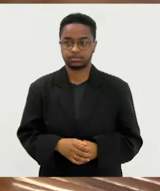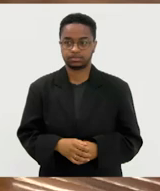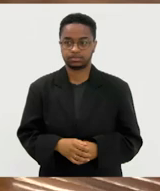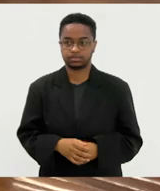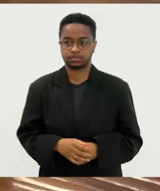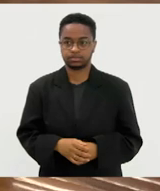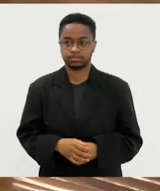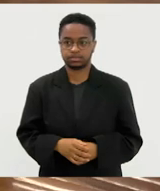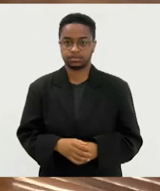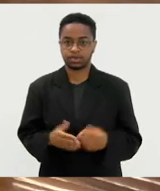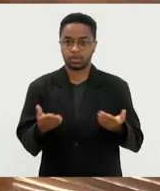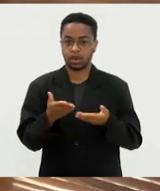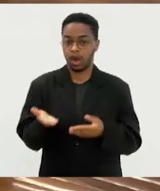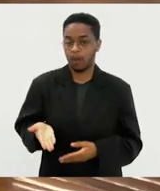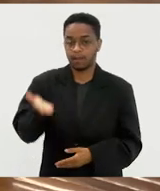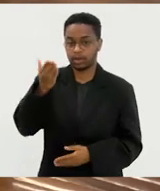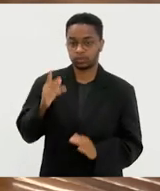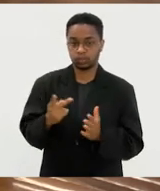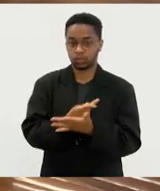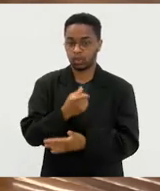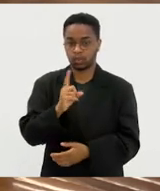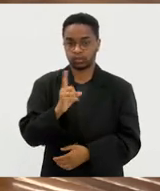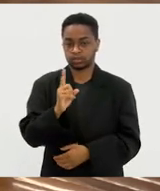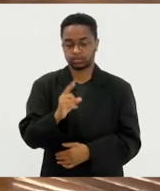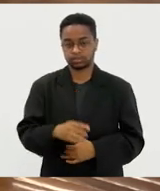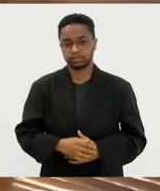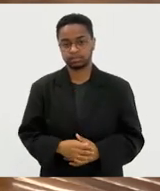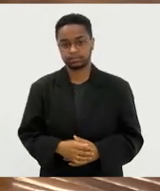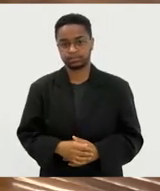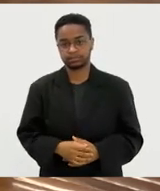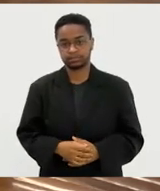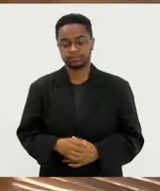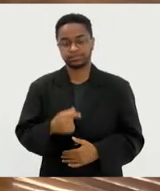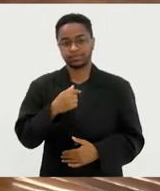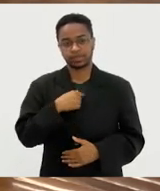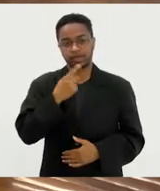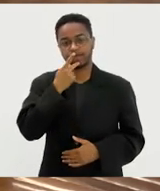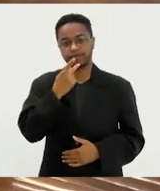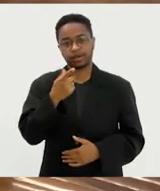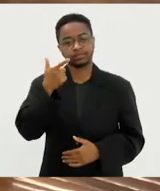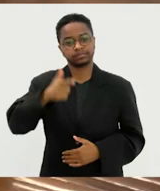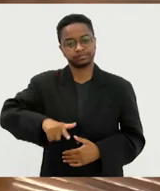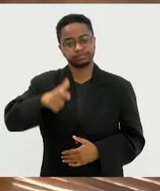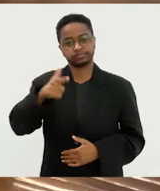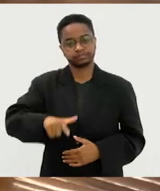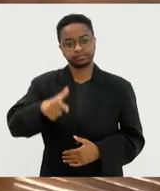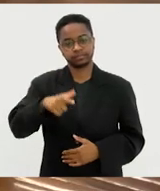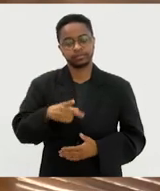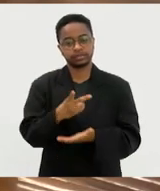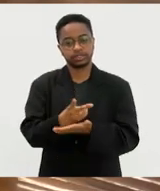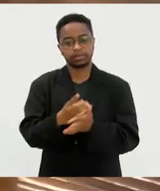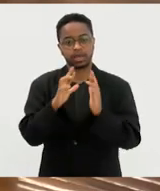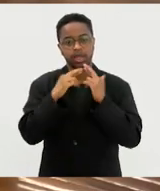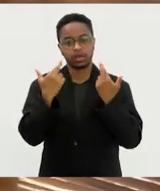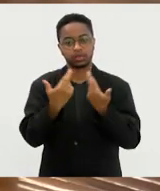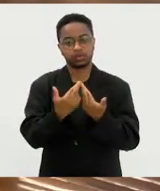O aumento esse ano já não vai acontecer com essa... Presidente, eu tenho falado em toda reunião de orçamento. Imposto de renda... Sem